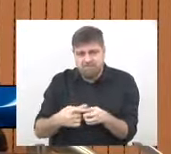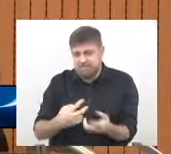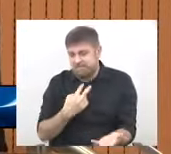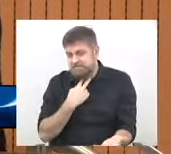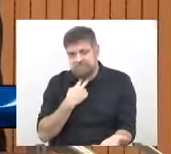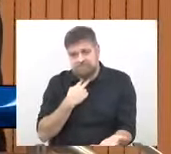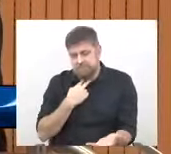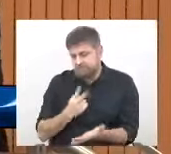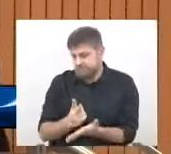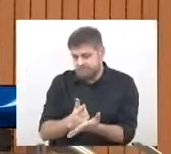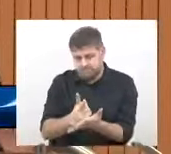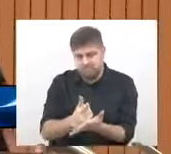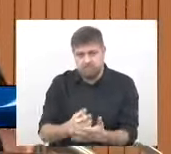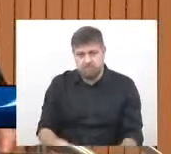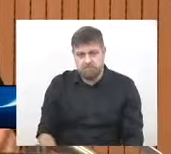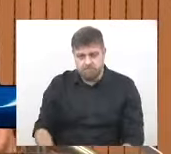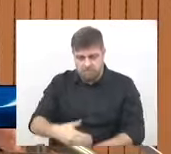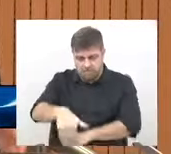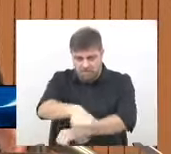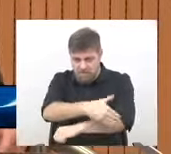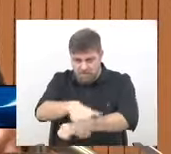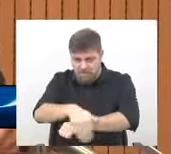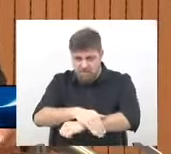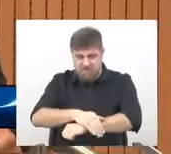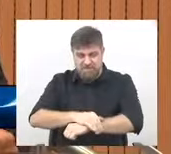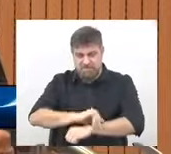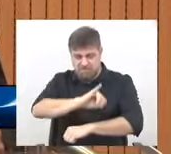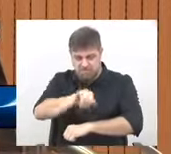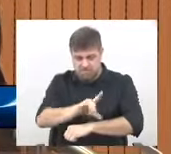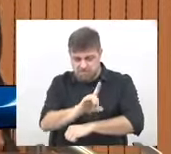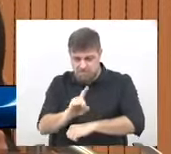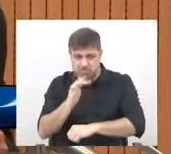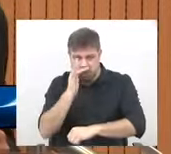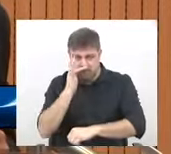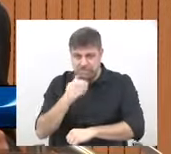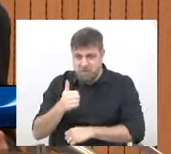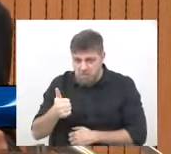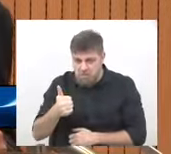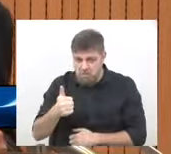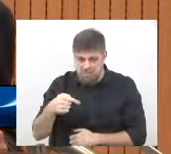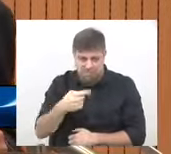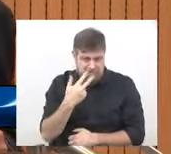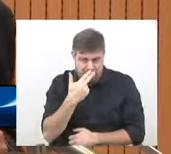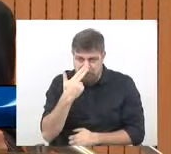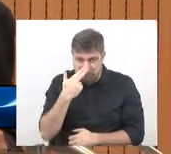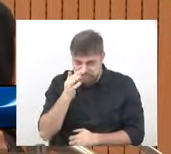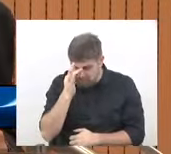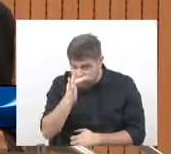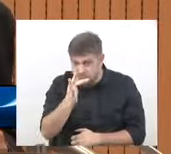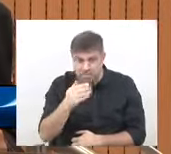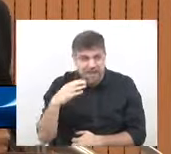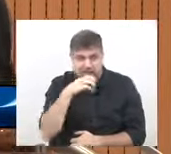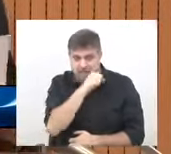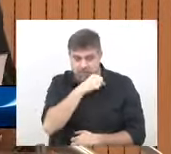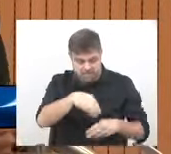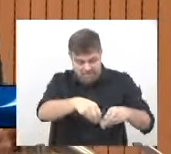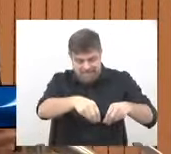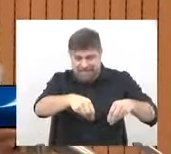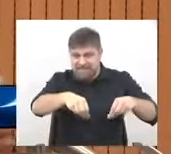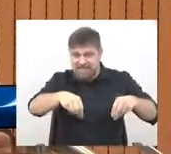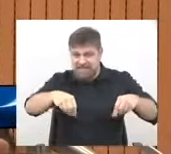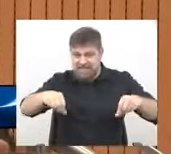como. A Lázaro Segal, no Jardim Florense 1, em breve está uma rua de terra. E as